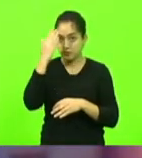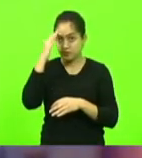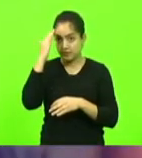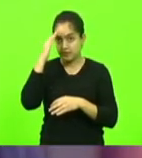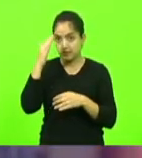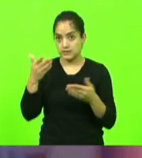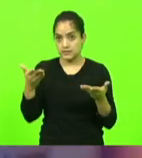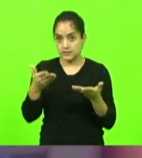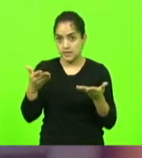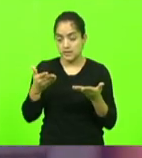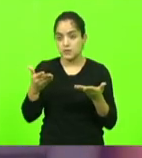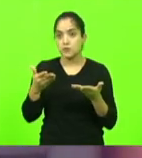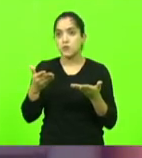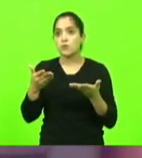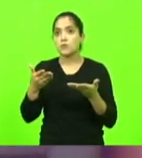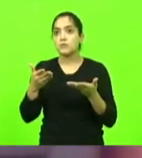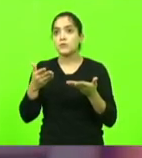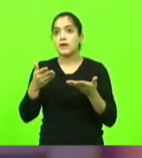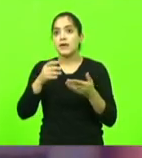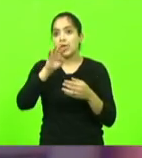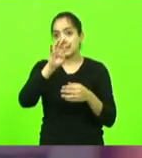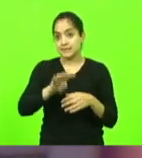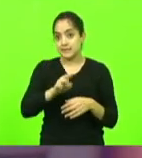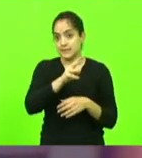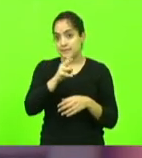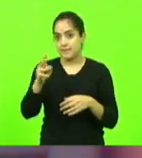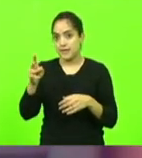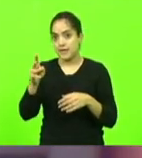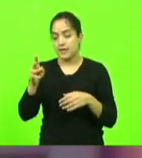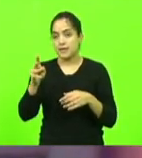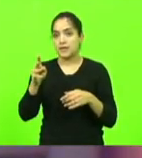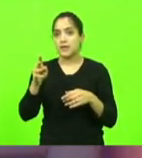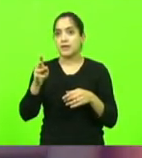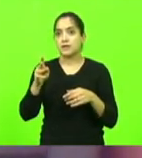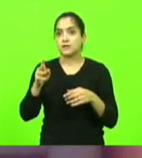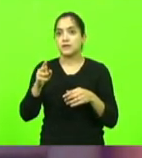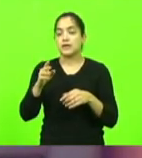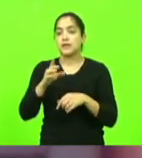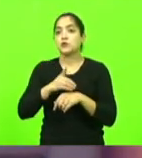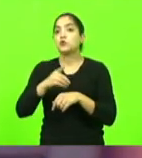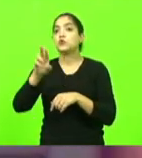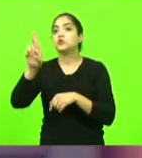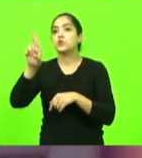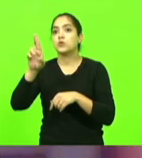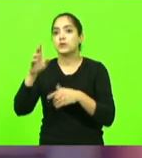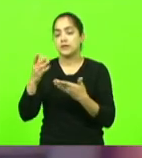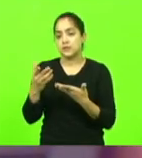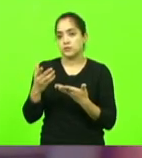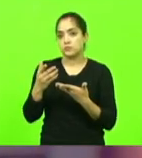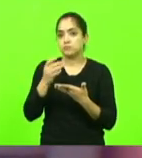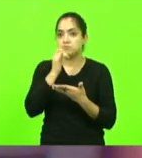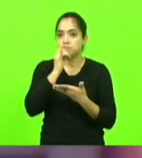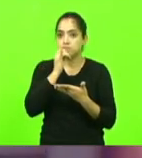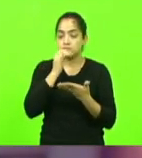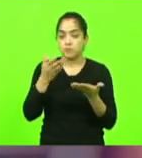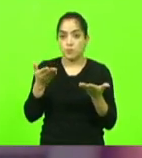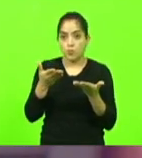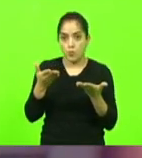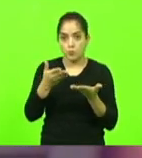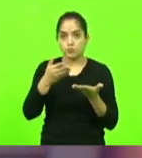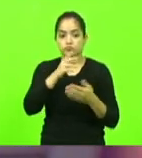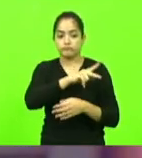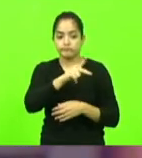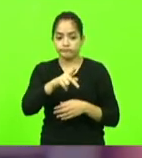a diferença que dá essa tabela. Só pegando o nível de doutorado, nível de doutorado que hoje um professor